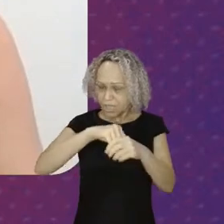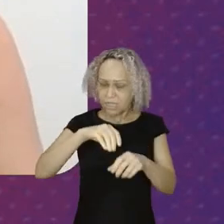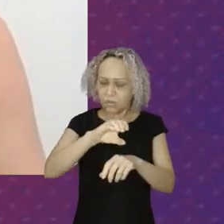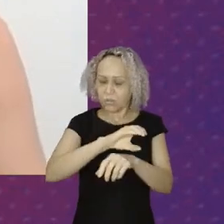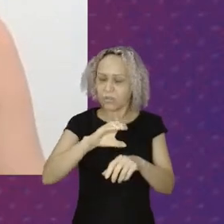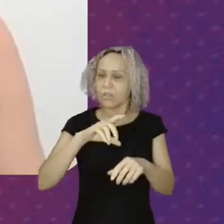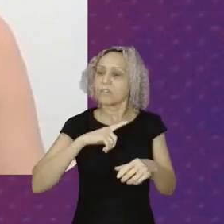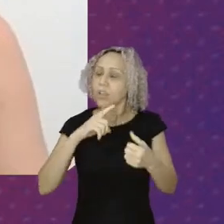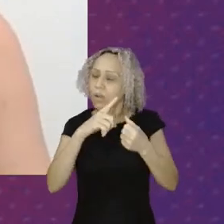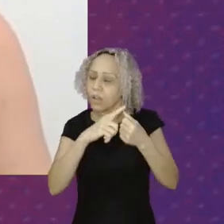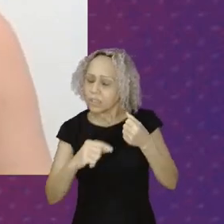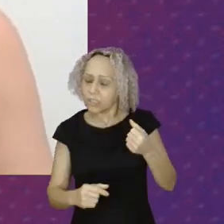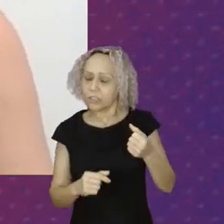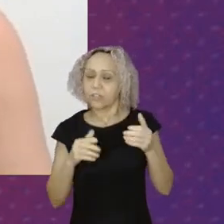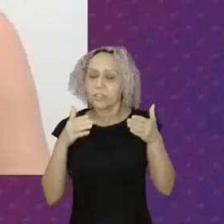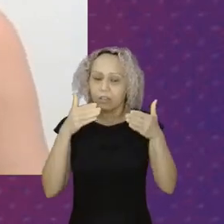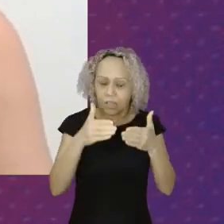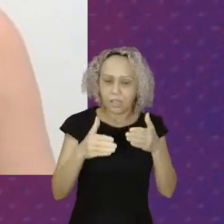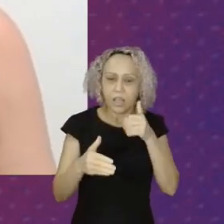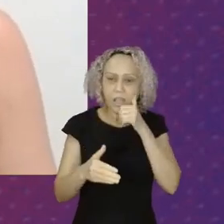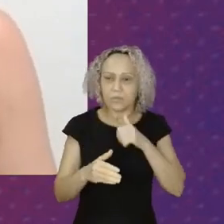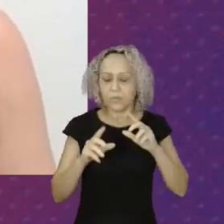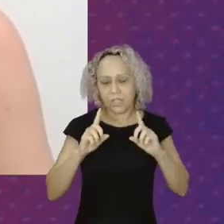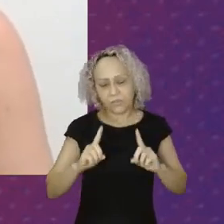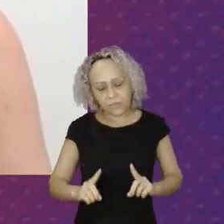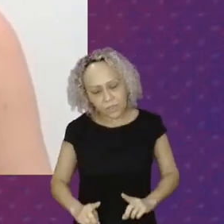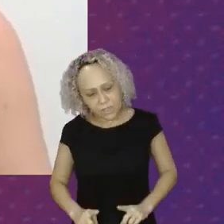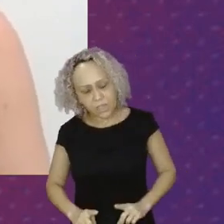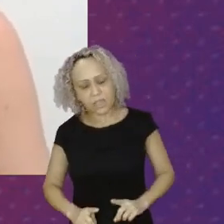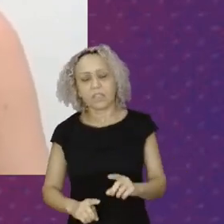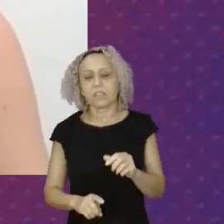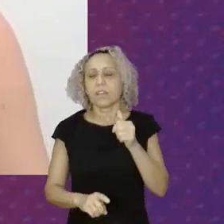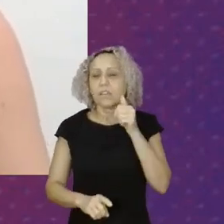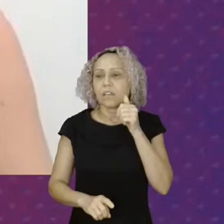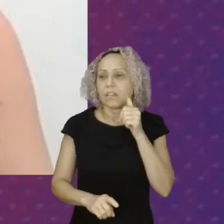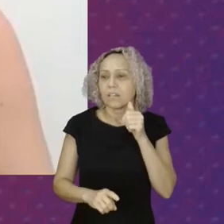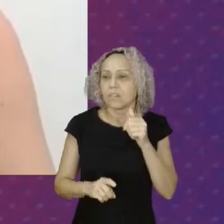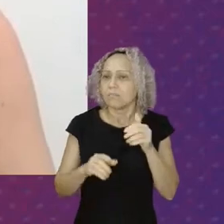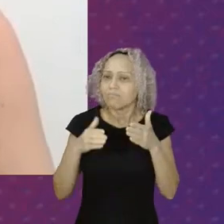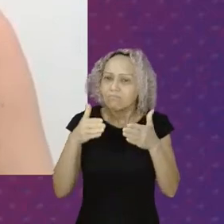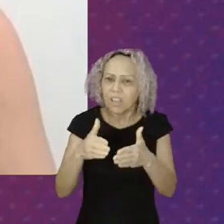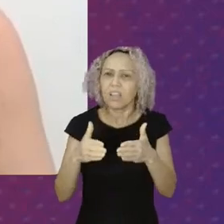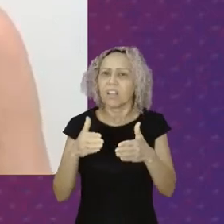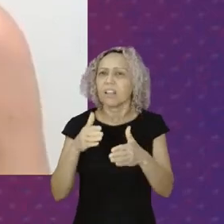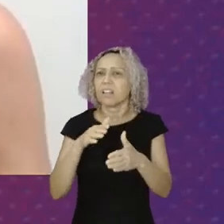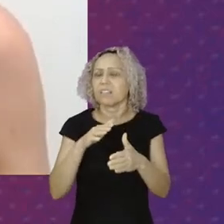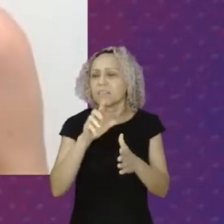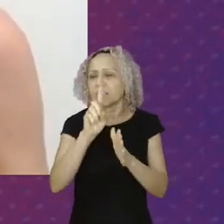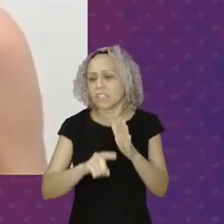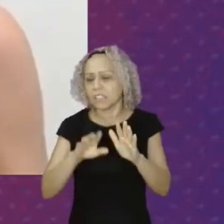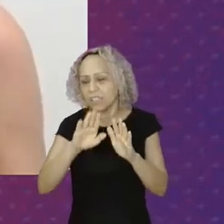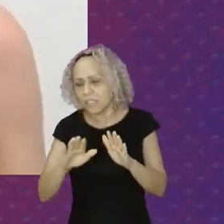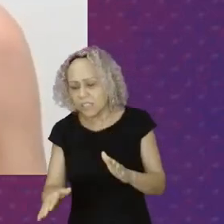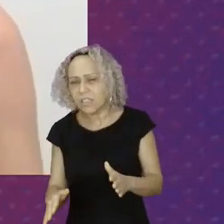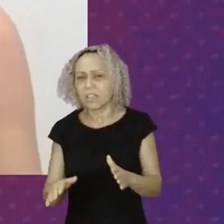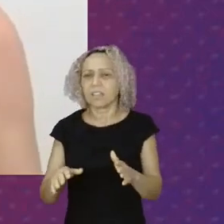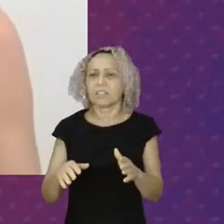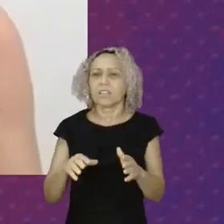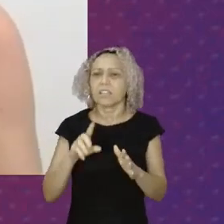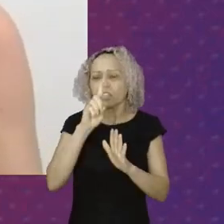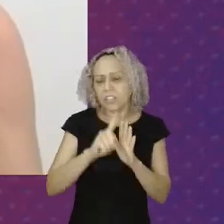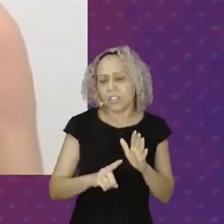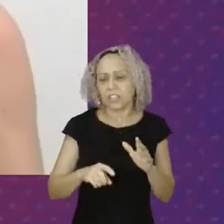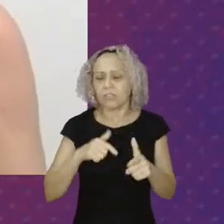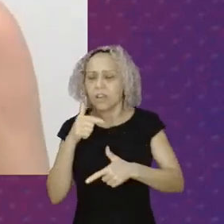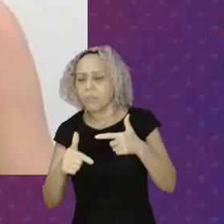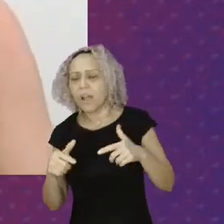às crianças com deficiência, direito ao trabalho, à educação, ao lazer, etc. E a participação